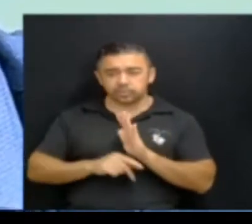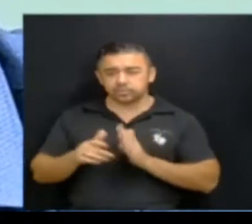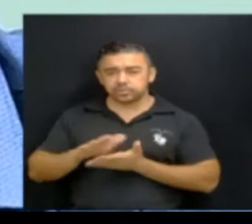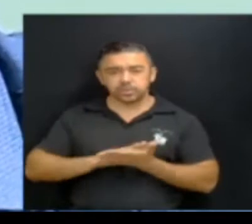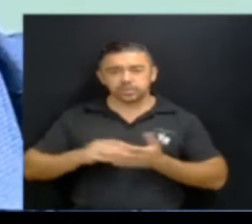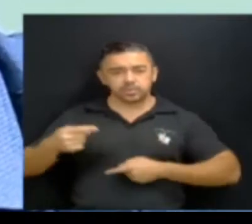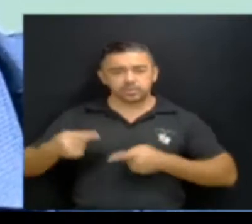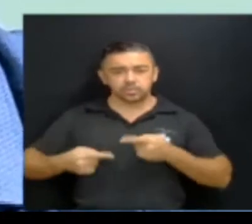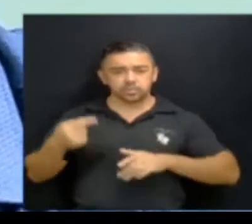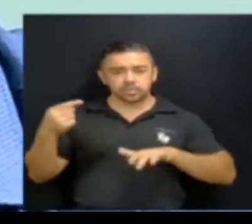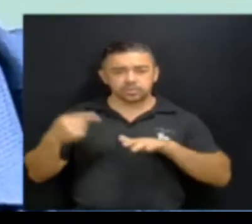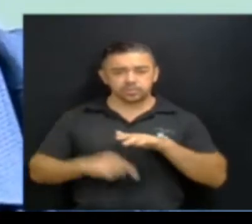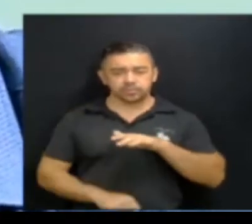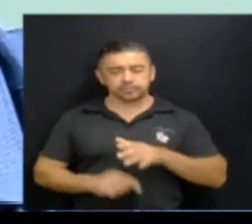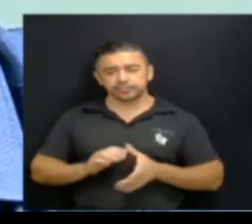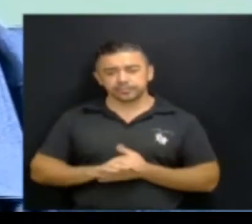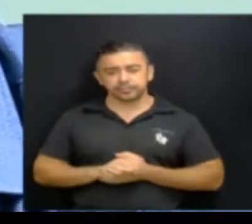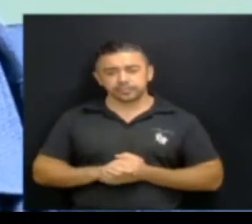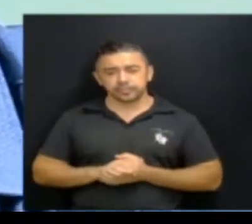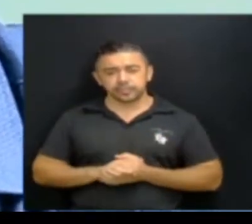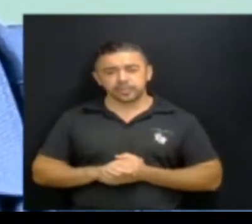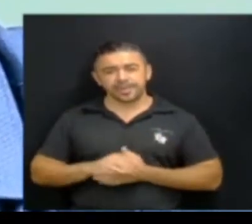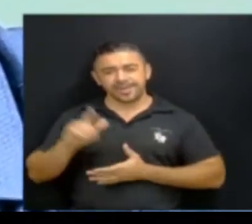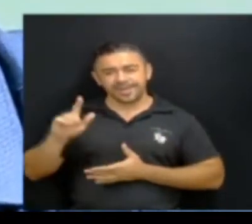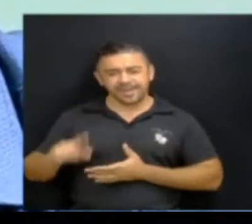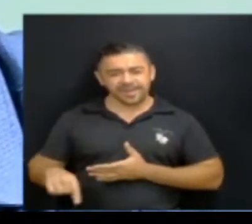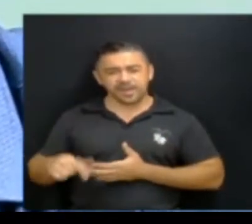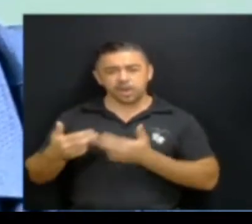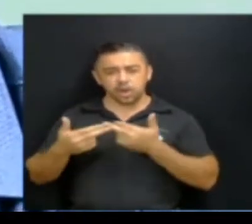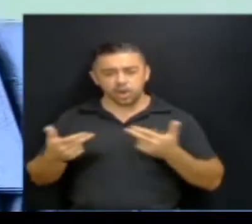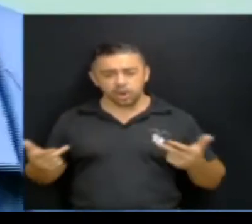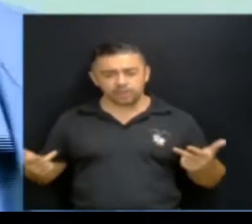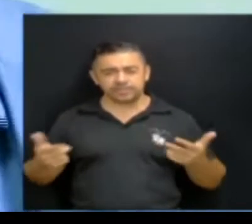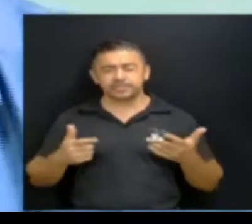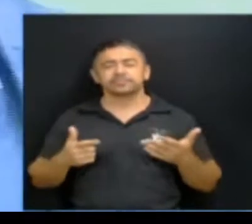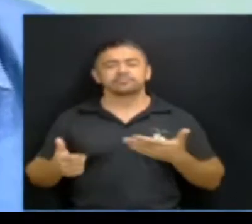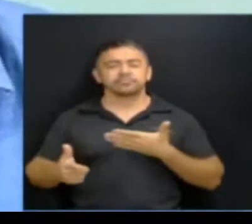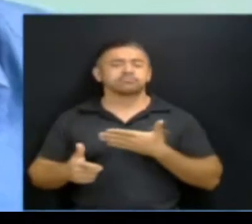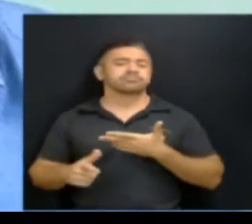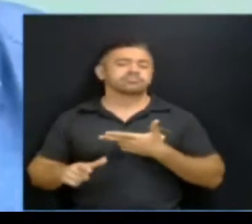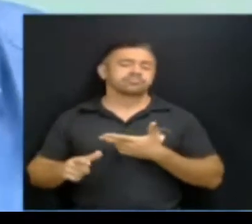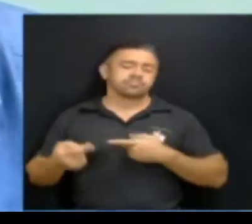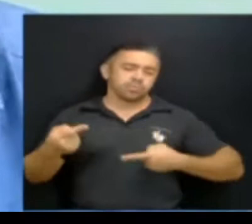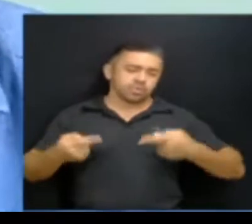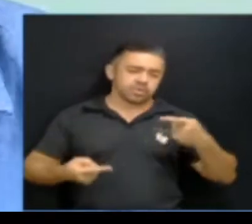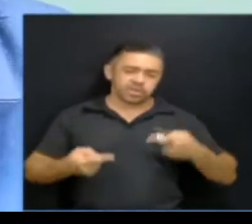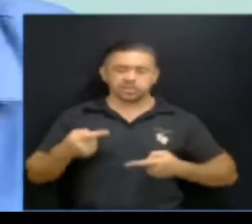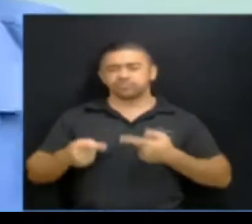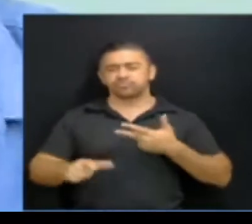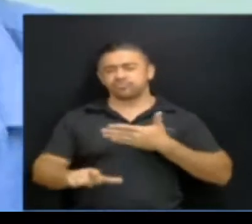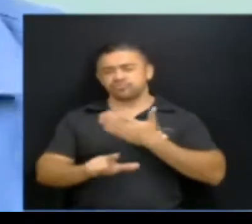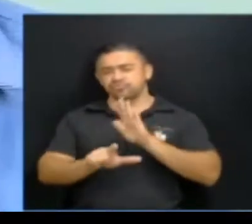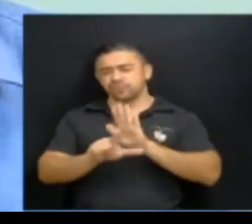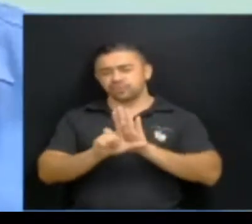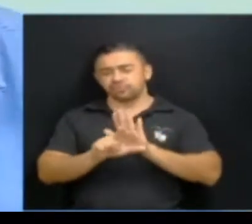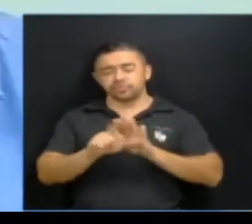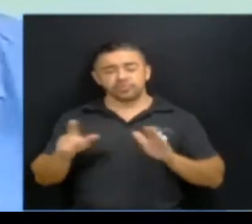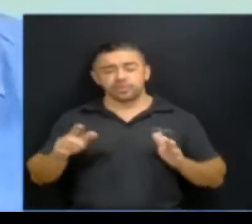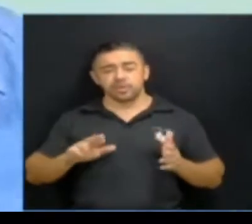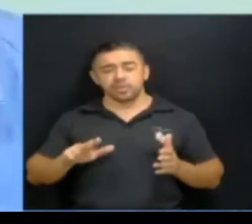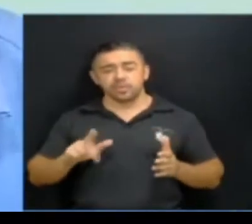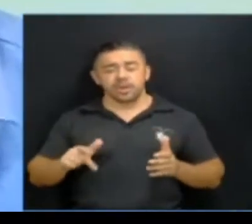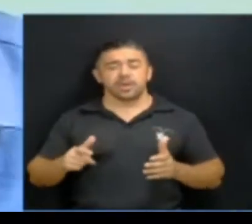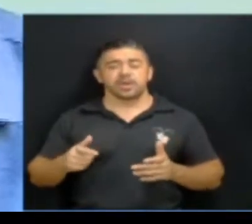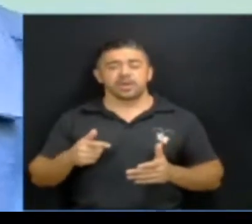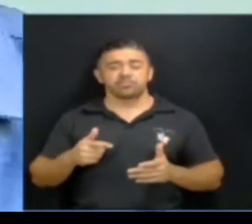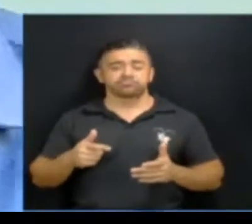discussão mais aprofundada. É um jogo político-legislativo que não prestará à política pública de saúde